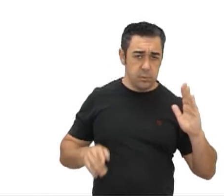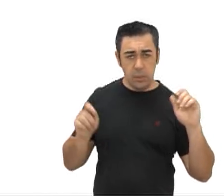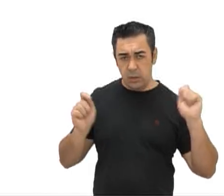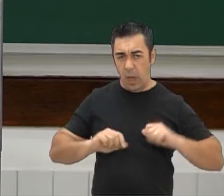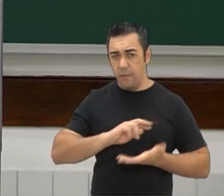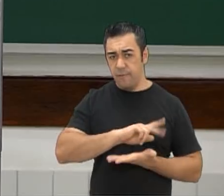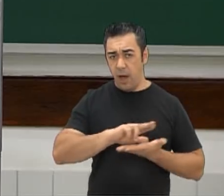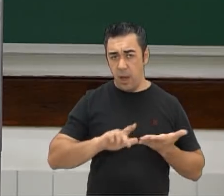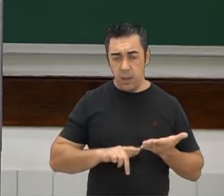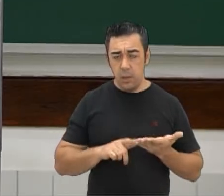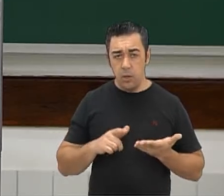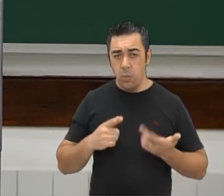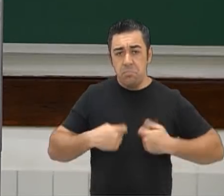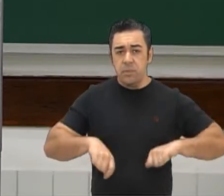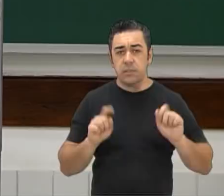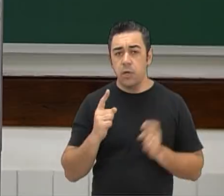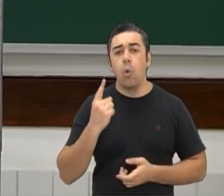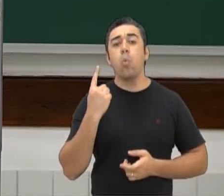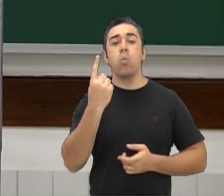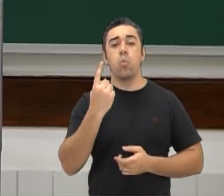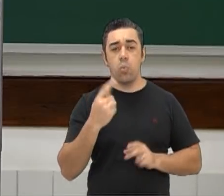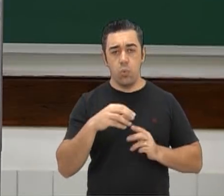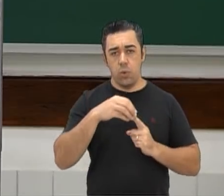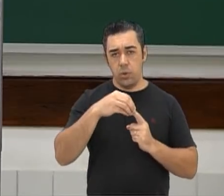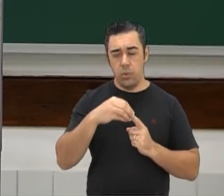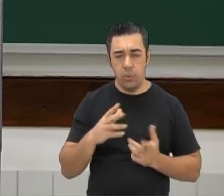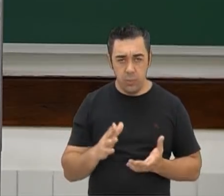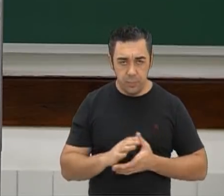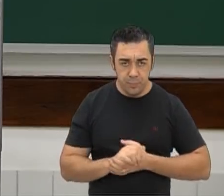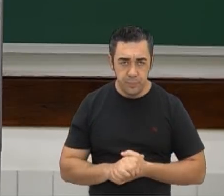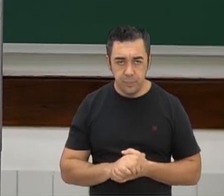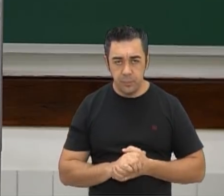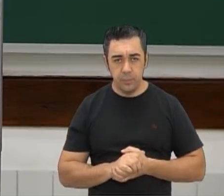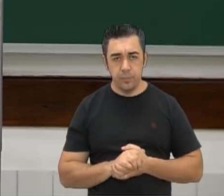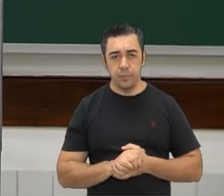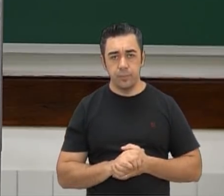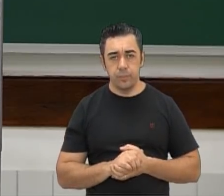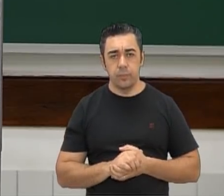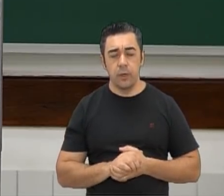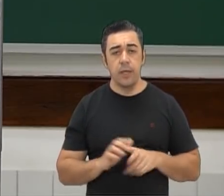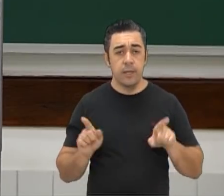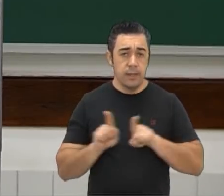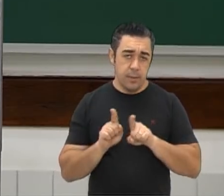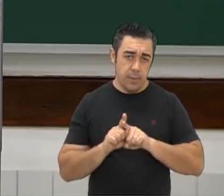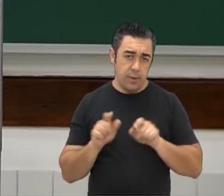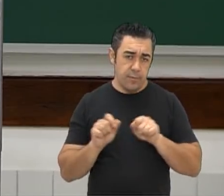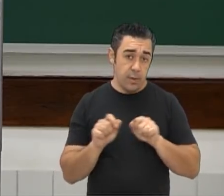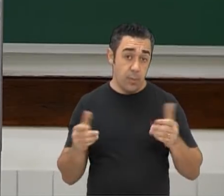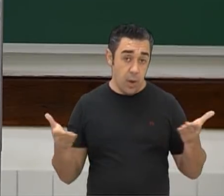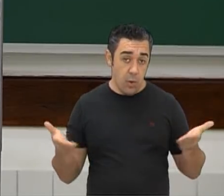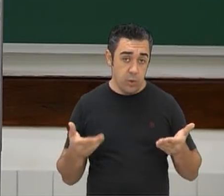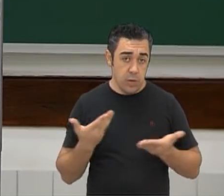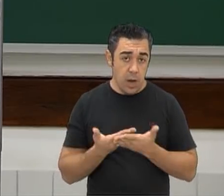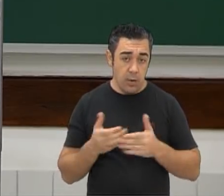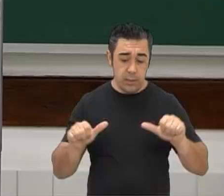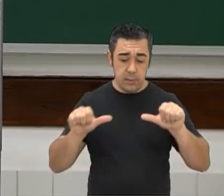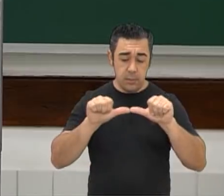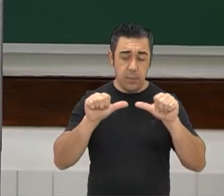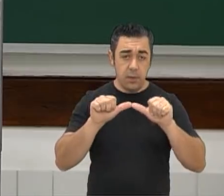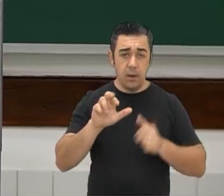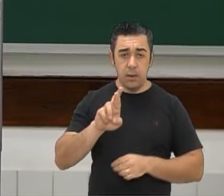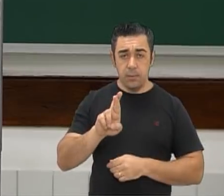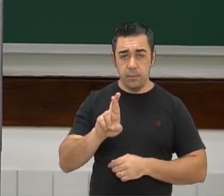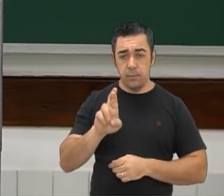não necessariamente um eixo só. E a simetria que foi trabalhada nessa aula é a de